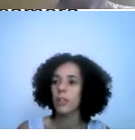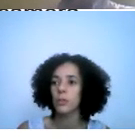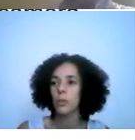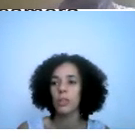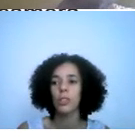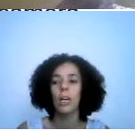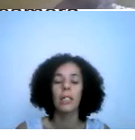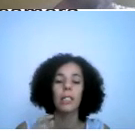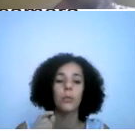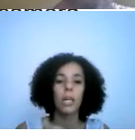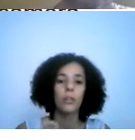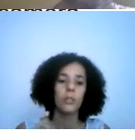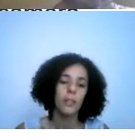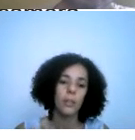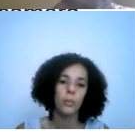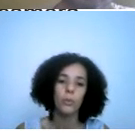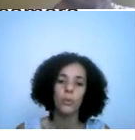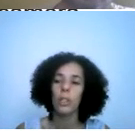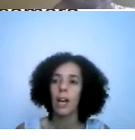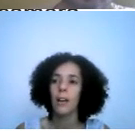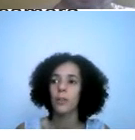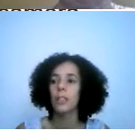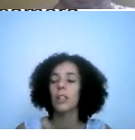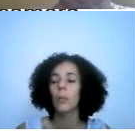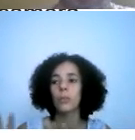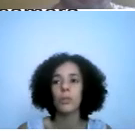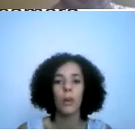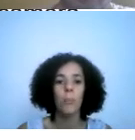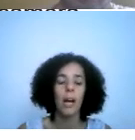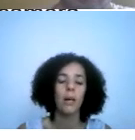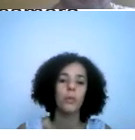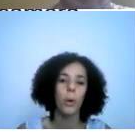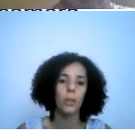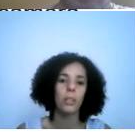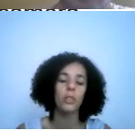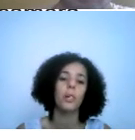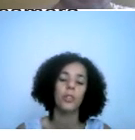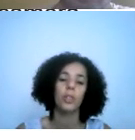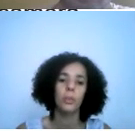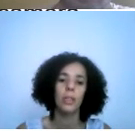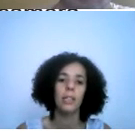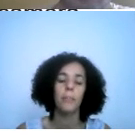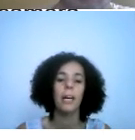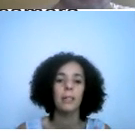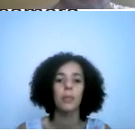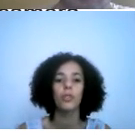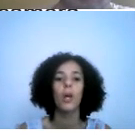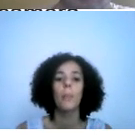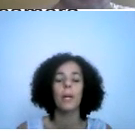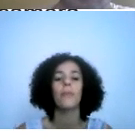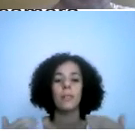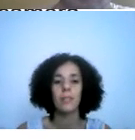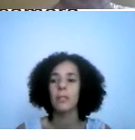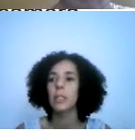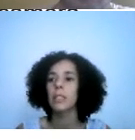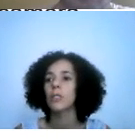exóticas invasoras nas unidades de conservação de uso sustentável. Então, isso são marcos importantes para a gente poder ter parâmetros